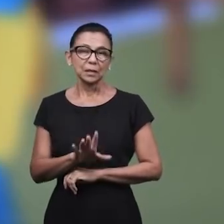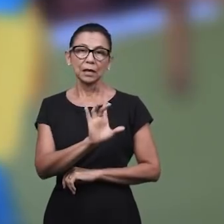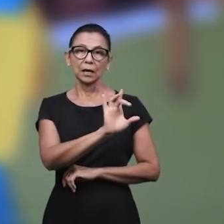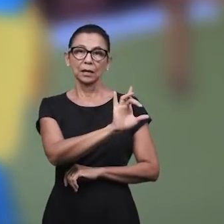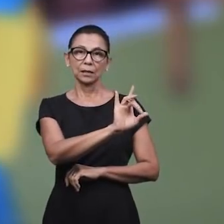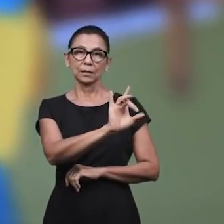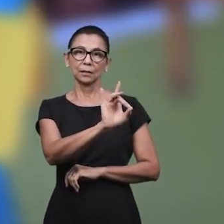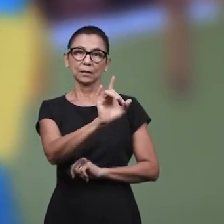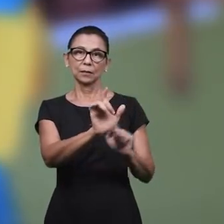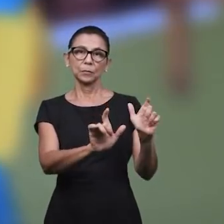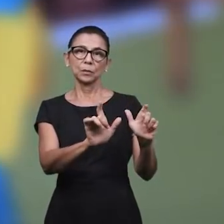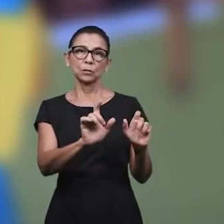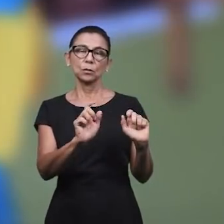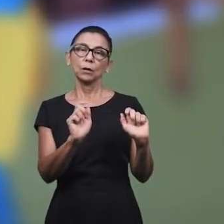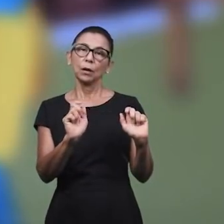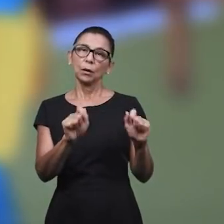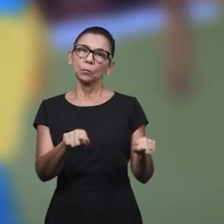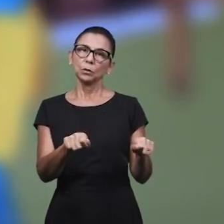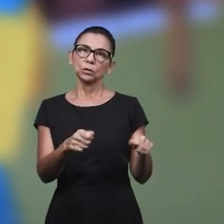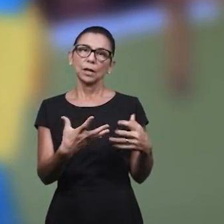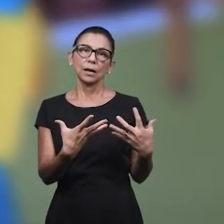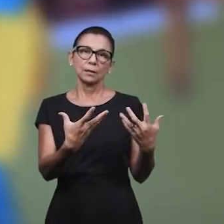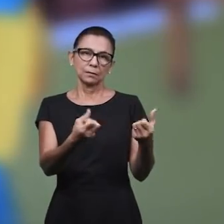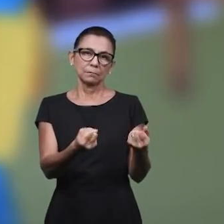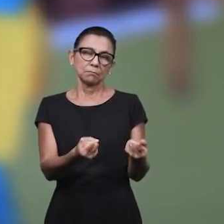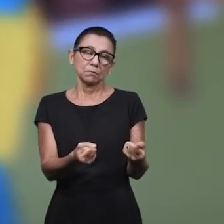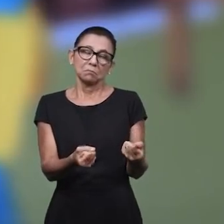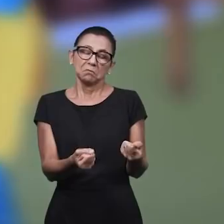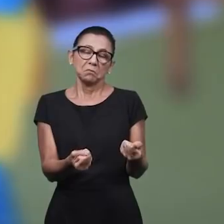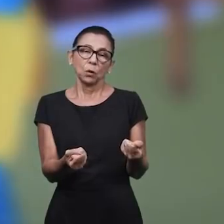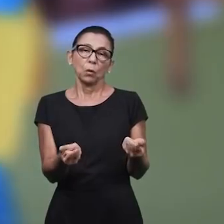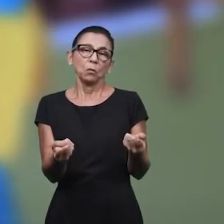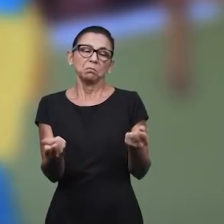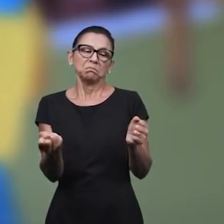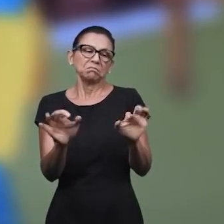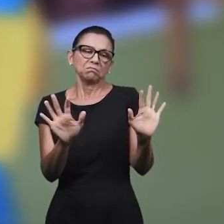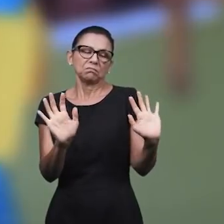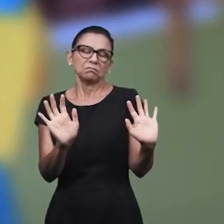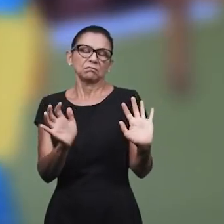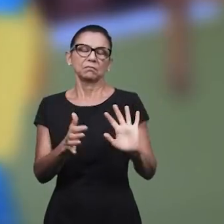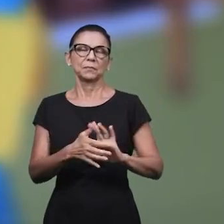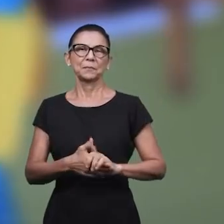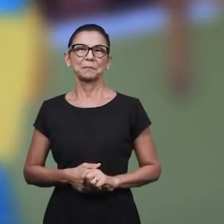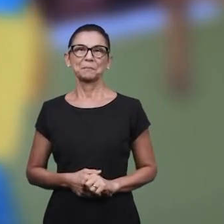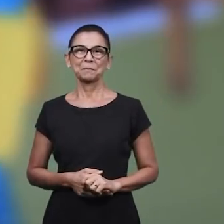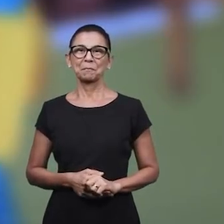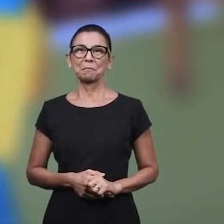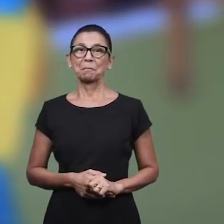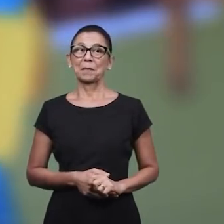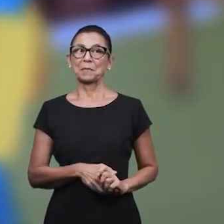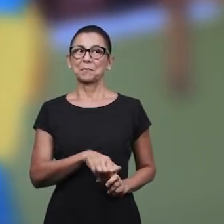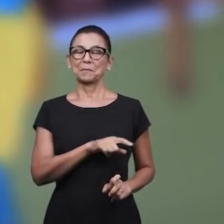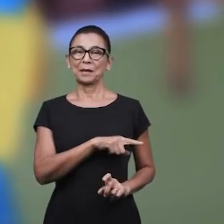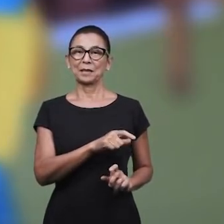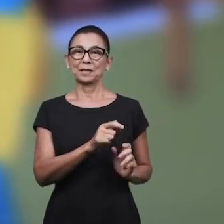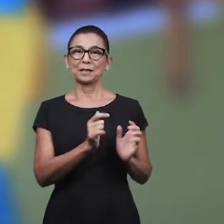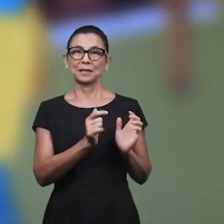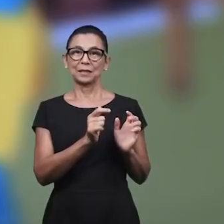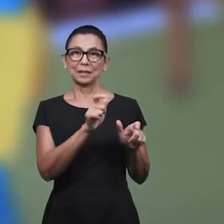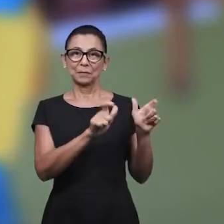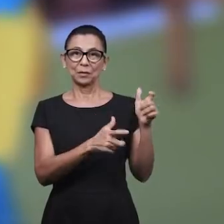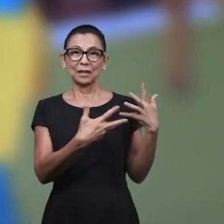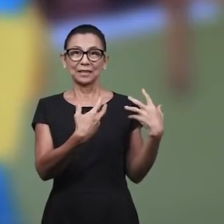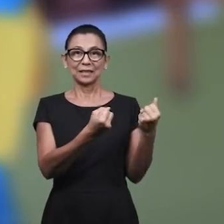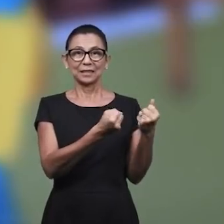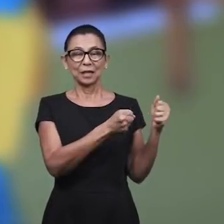convite, aceitar o chamado para trabalhar ou não. Mas todos que aceitaram foram para a vinha